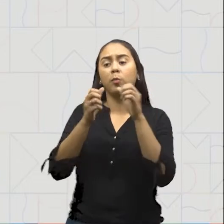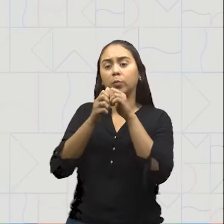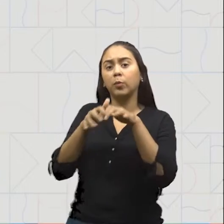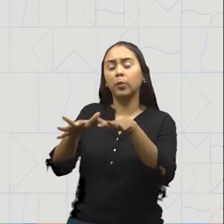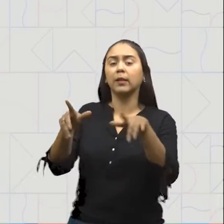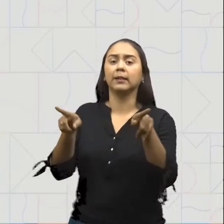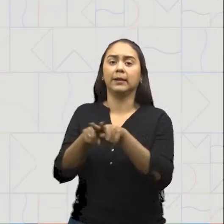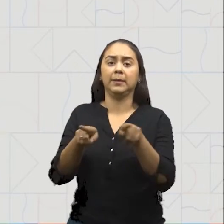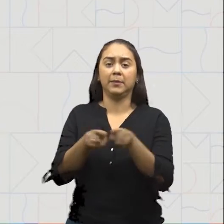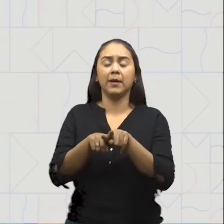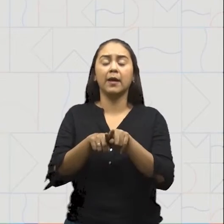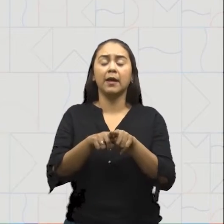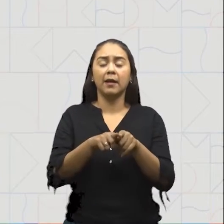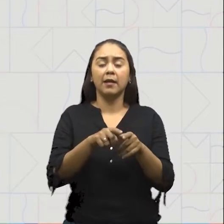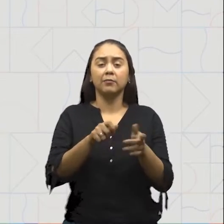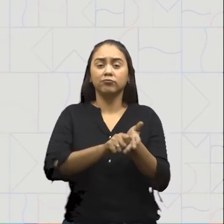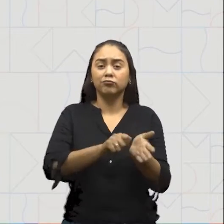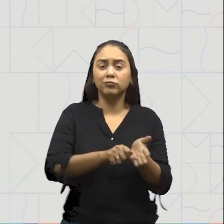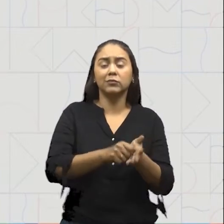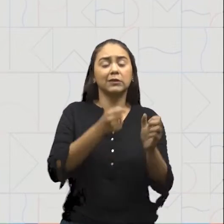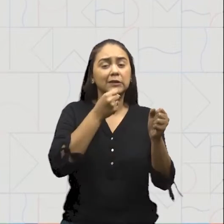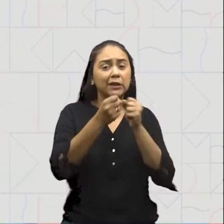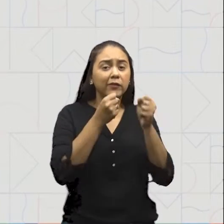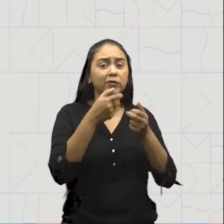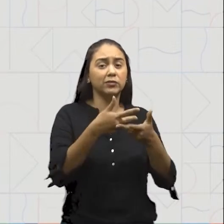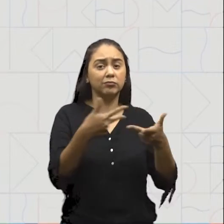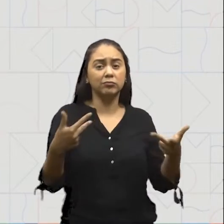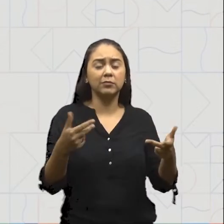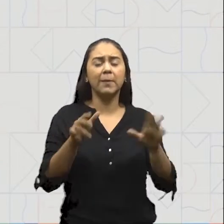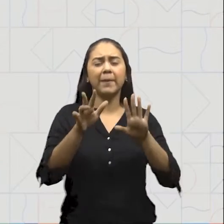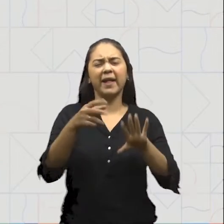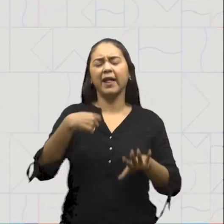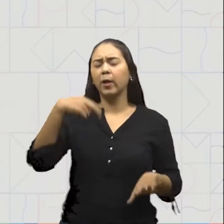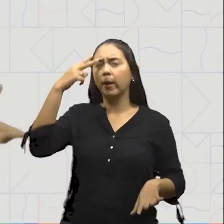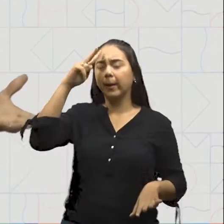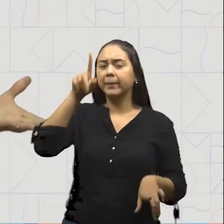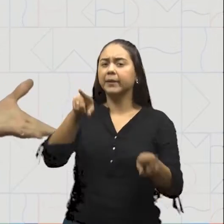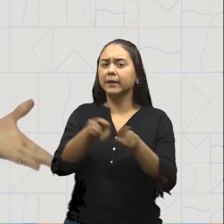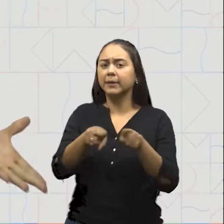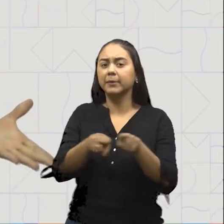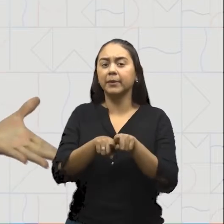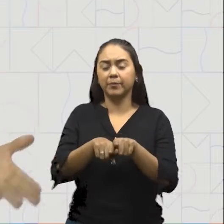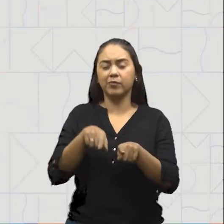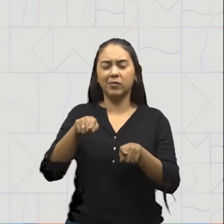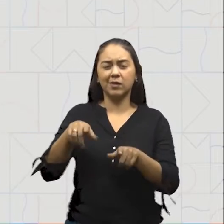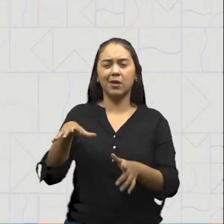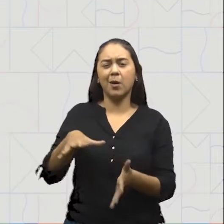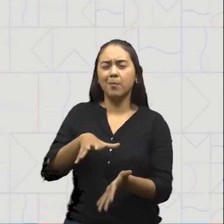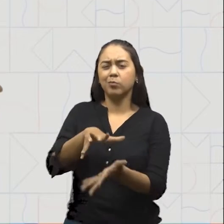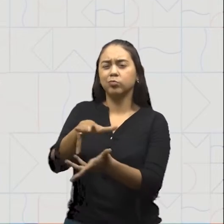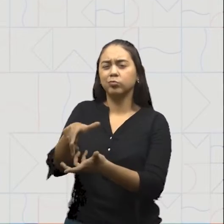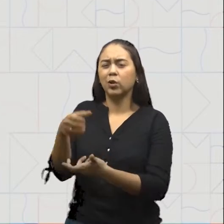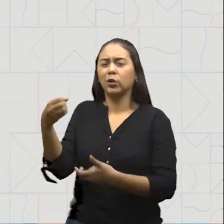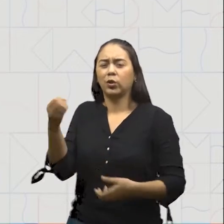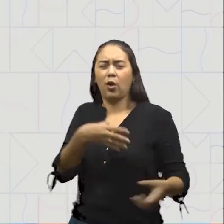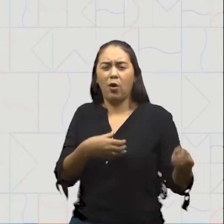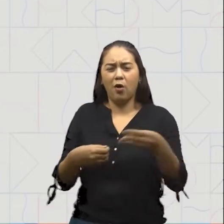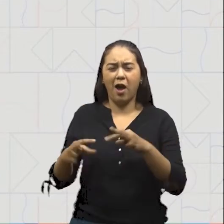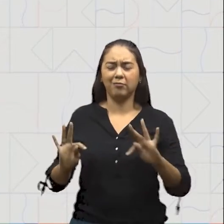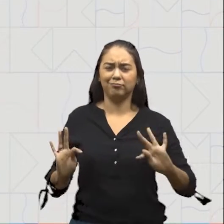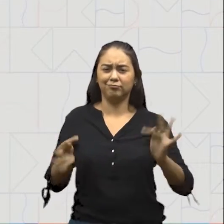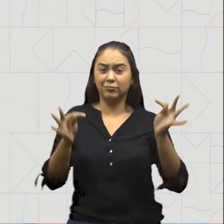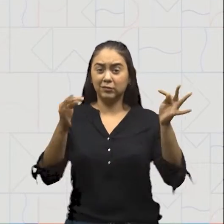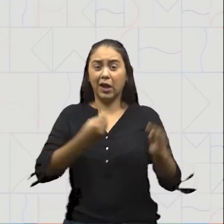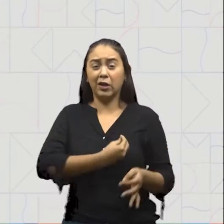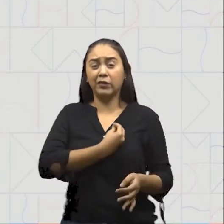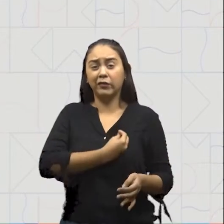notícias, reportagens e entrevistas. Sabe o que eu lembrei também? Nesse mundo cheio de novas tecnologias